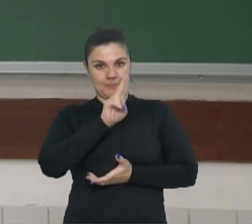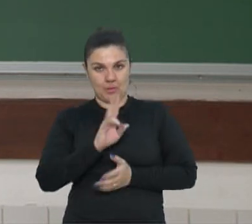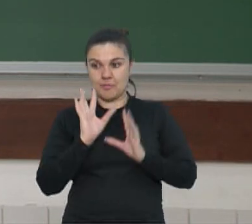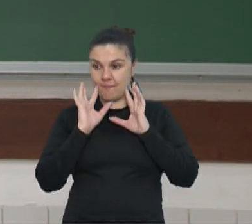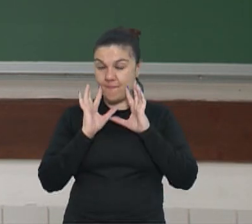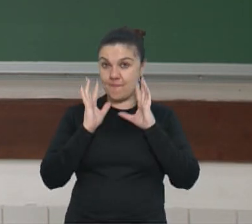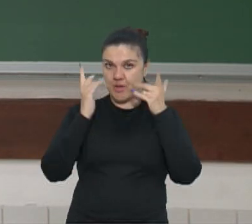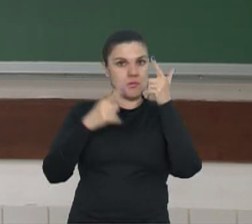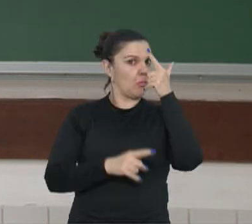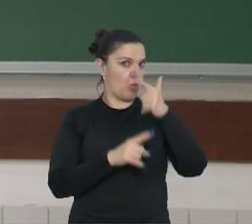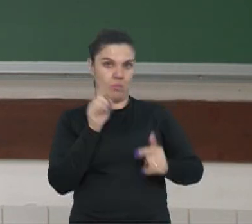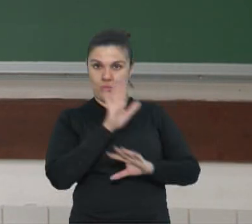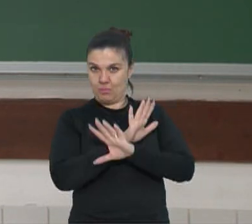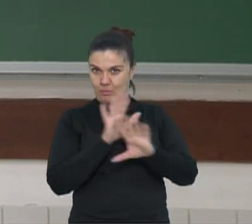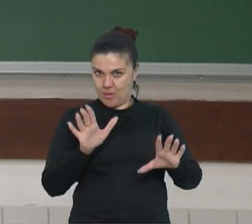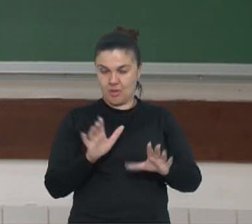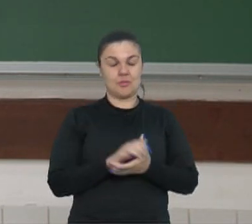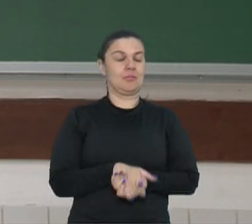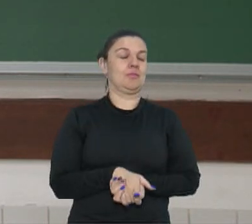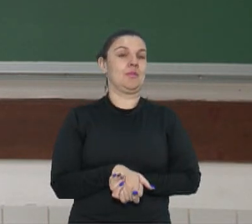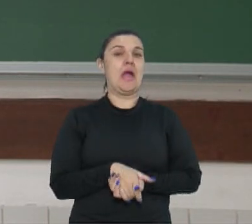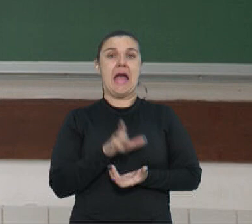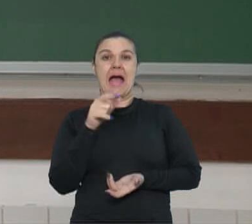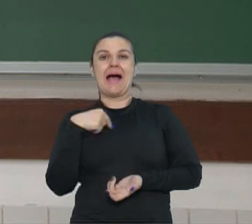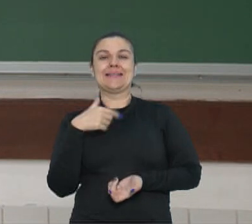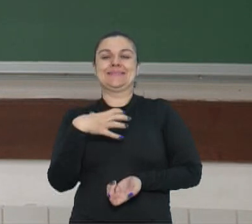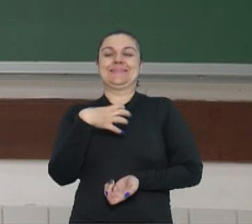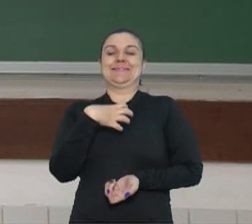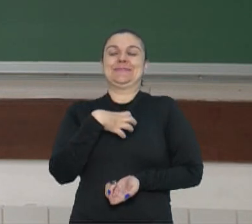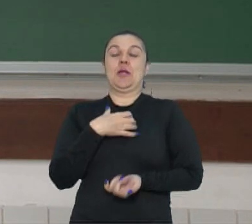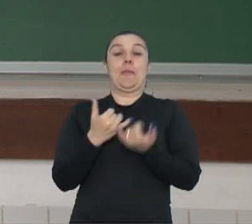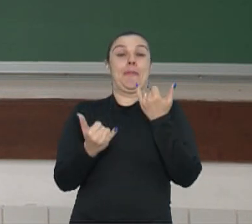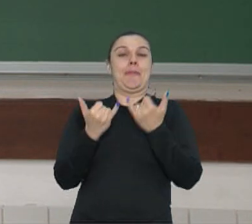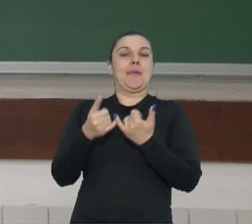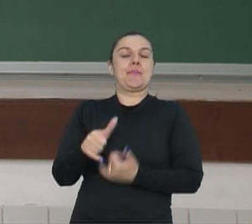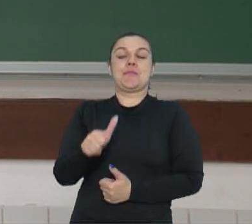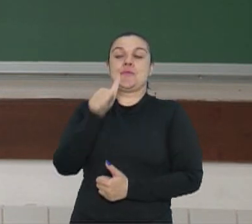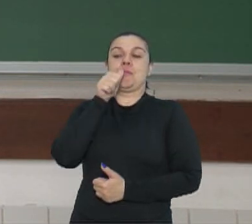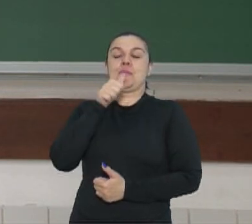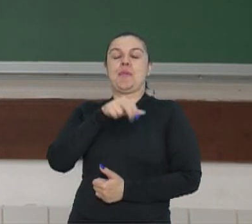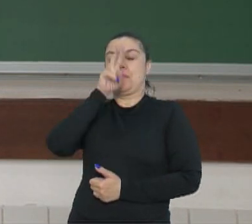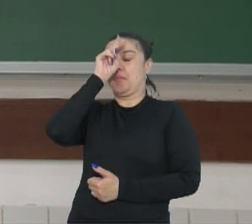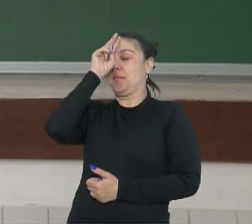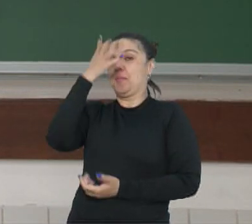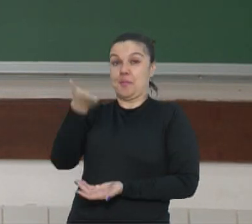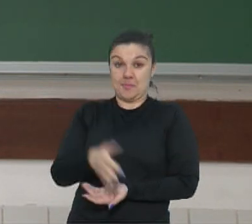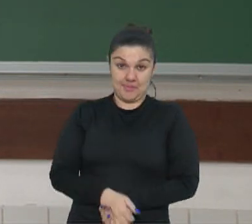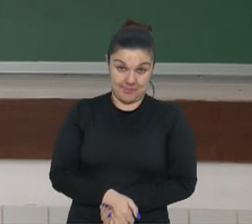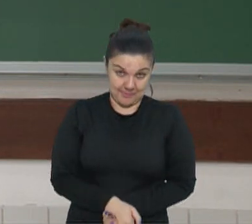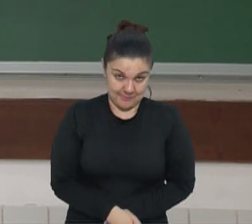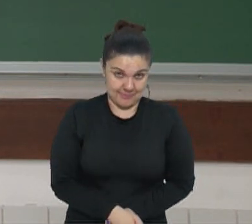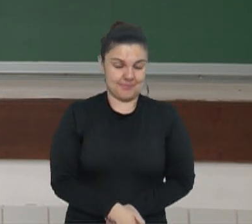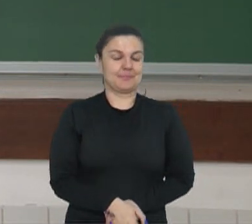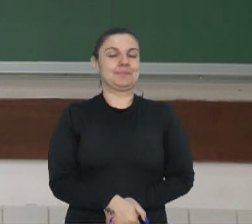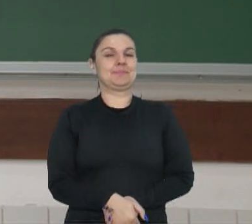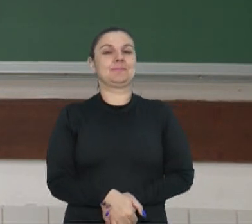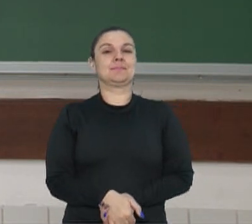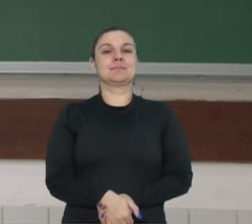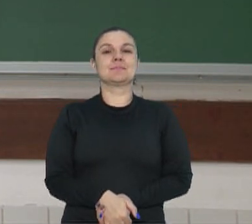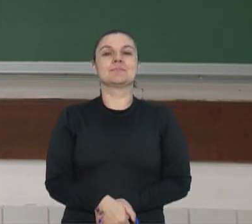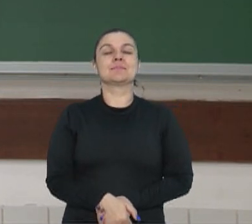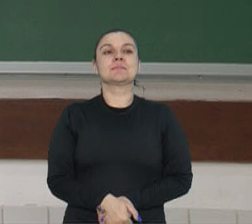ele é totalmente proibido. Como vocês viram ali, ele dá uma sensação parecida com quando uma pessoa ingere bastante bebida